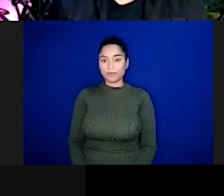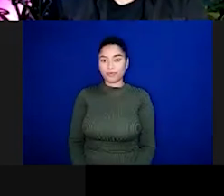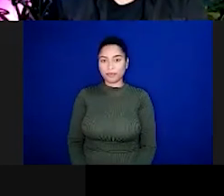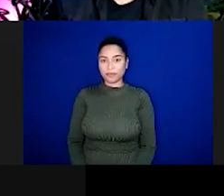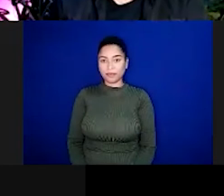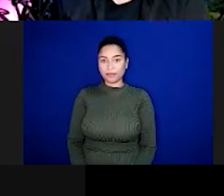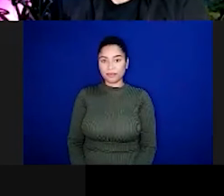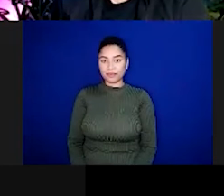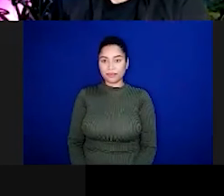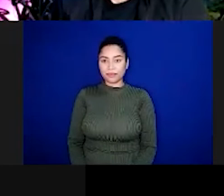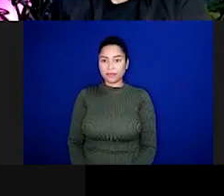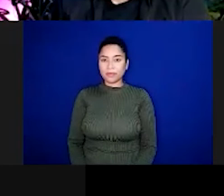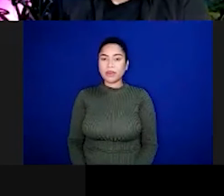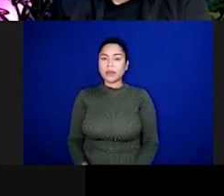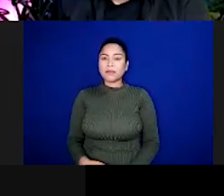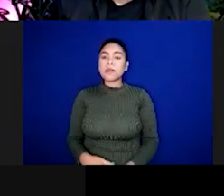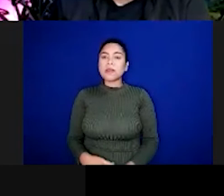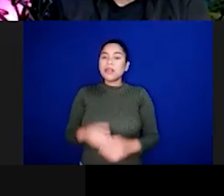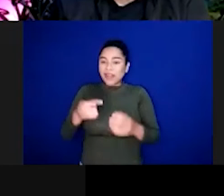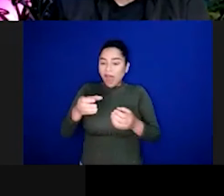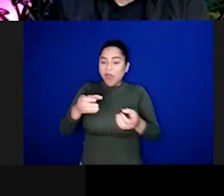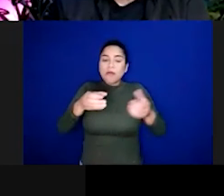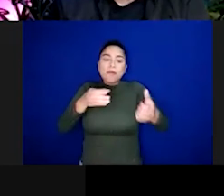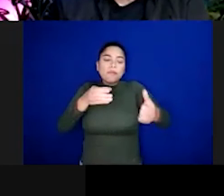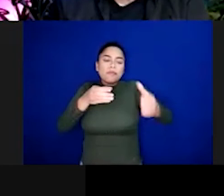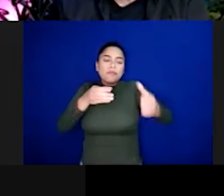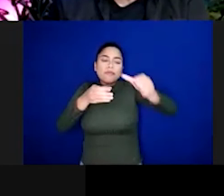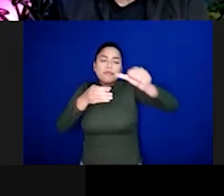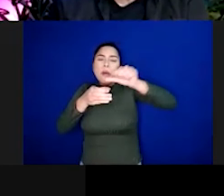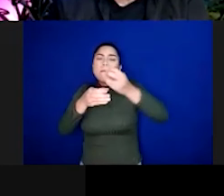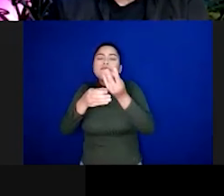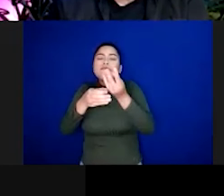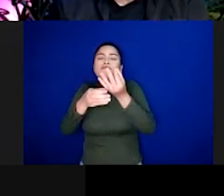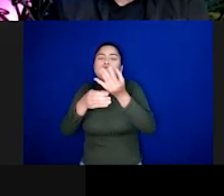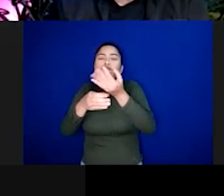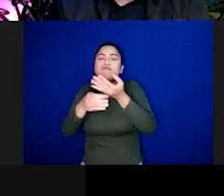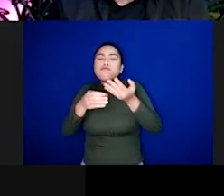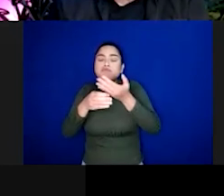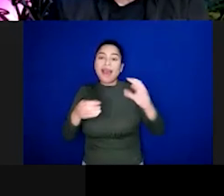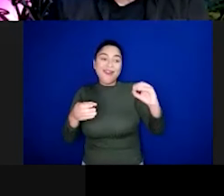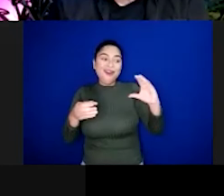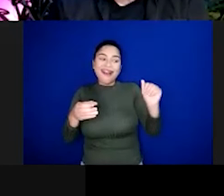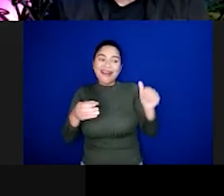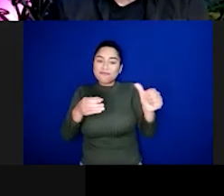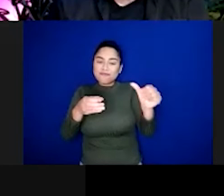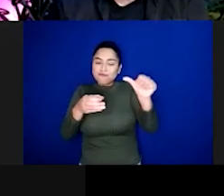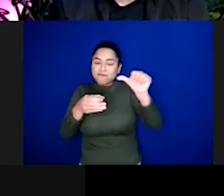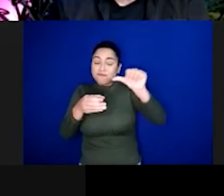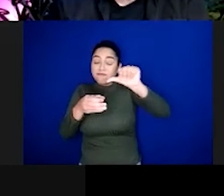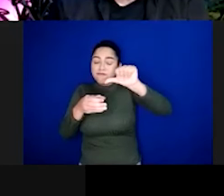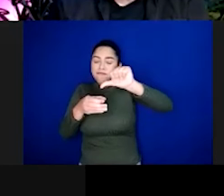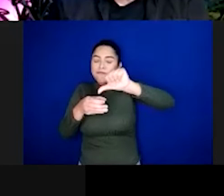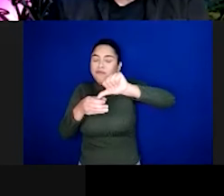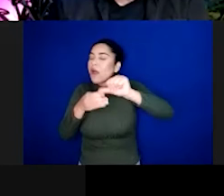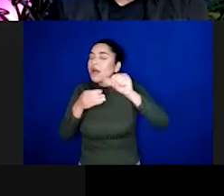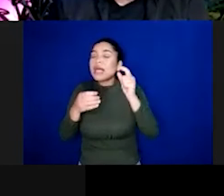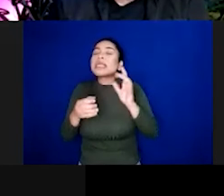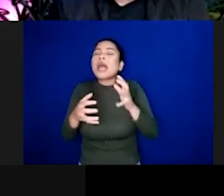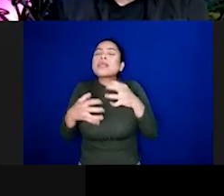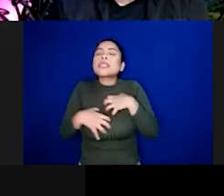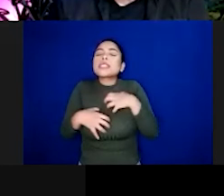para quem já teve a sensação de colocar a coca-cola um refrigerante um copo e ouvir né as borbulhas